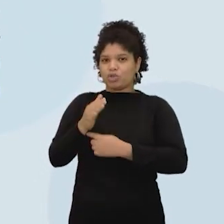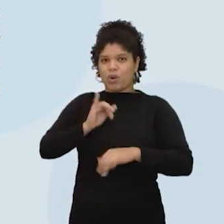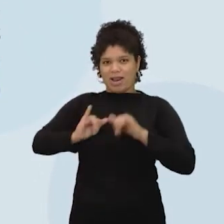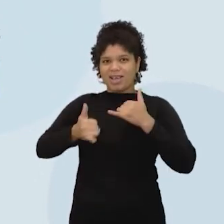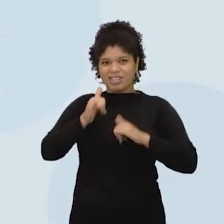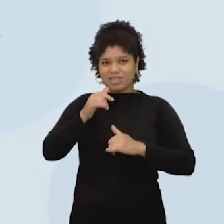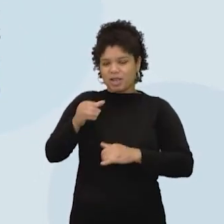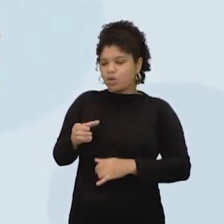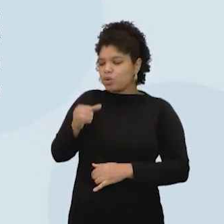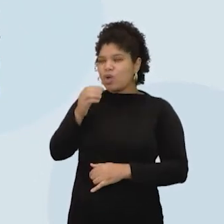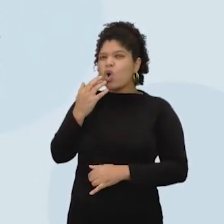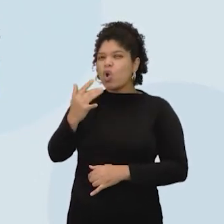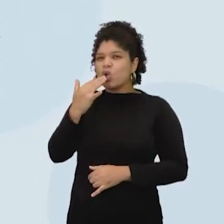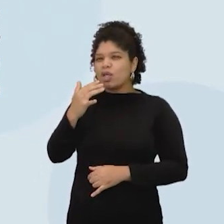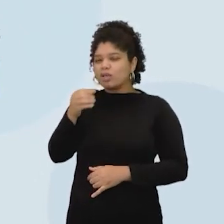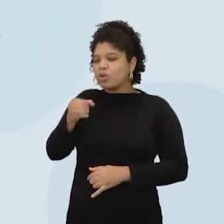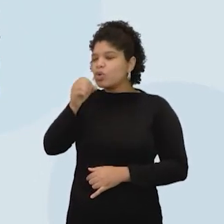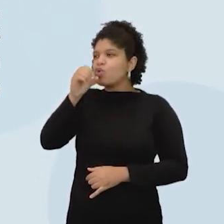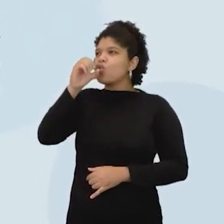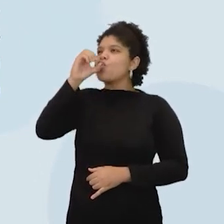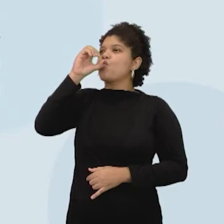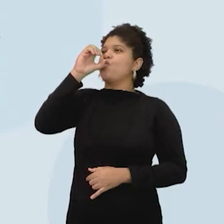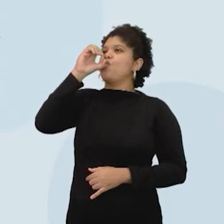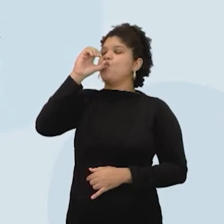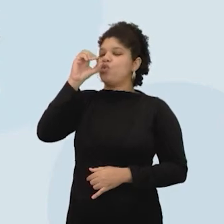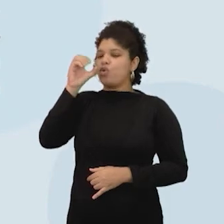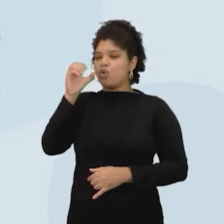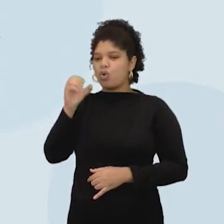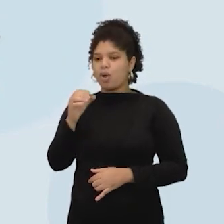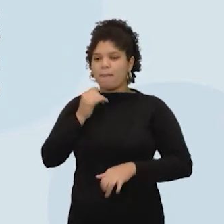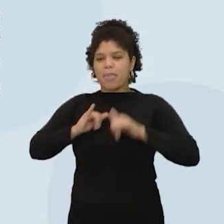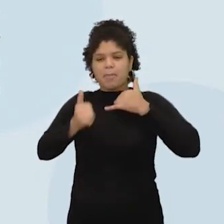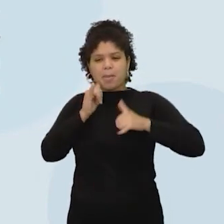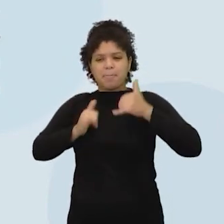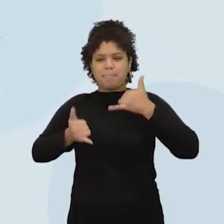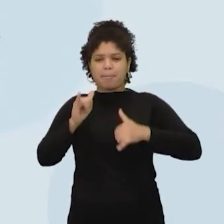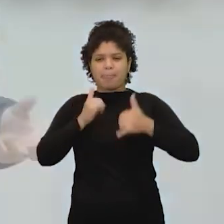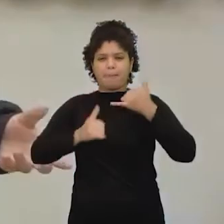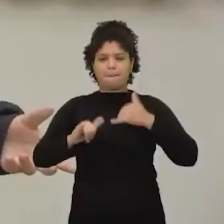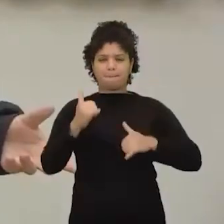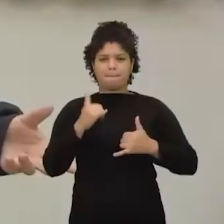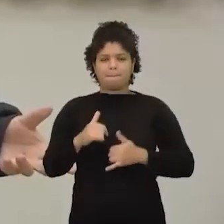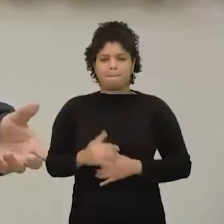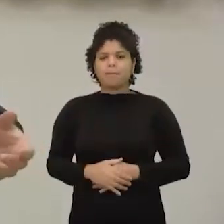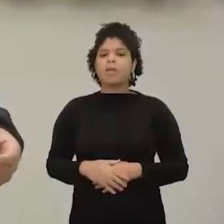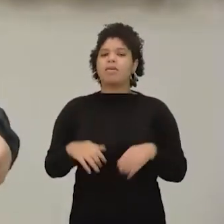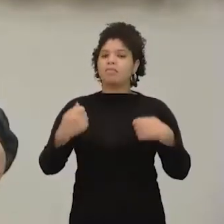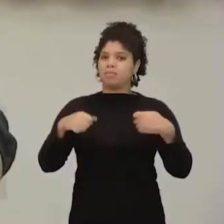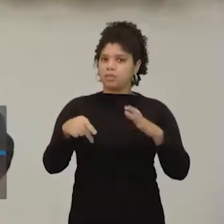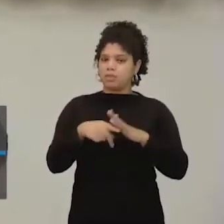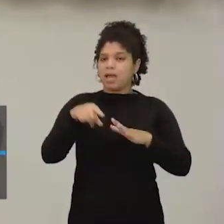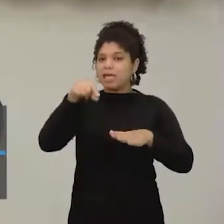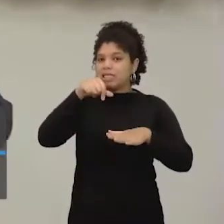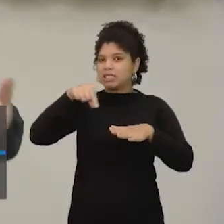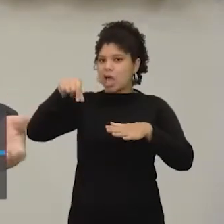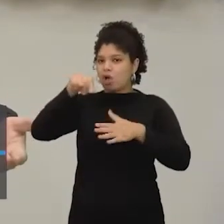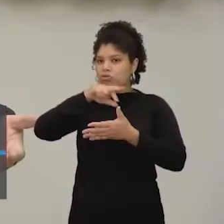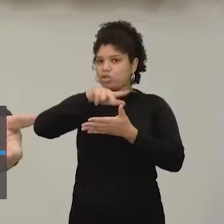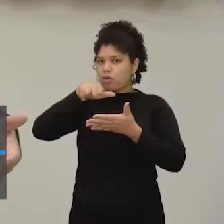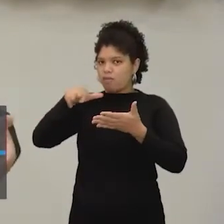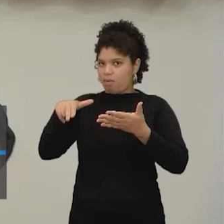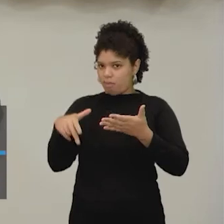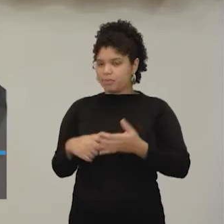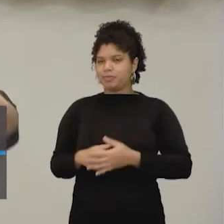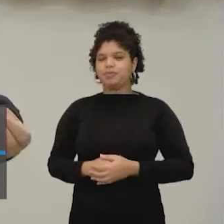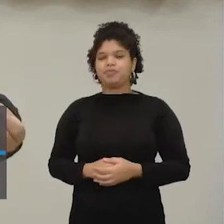um dos principais componentes para a gente repor eletrolítico, né? Então, ele tem que ter os sais dissolvidos nele. Na